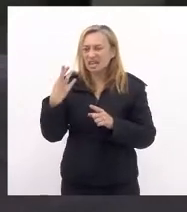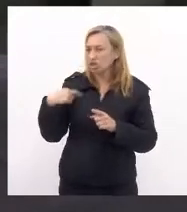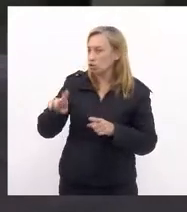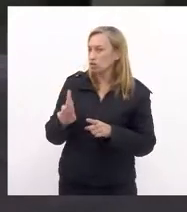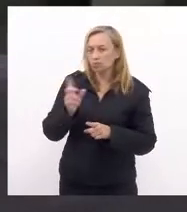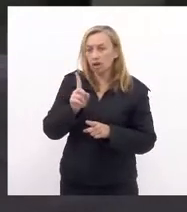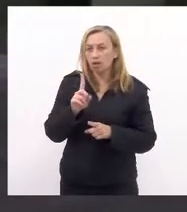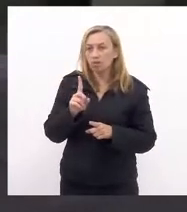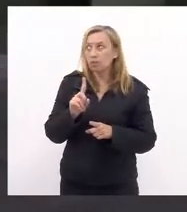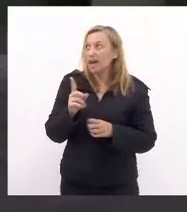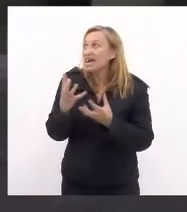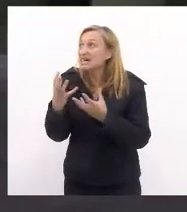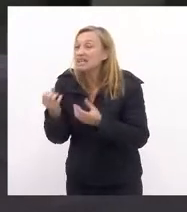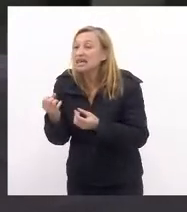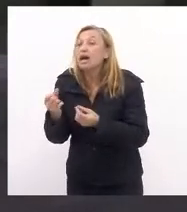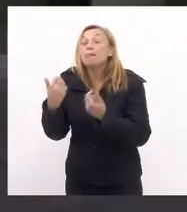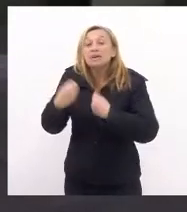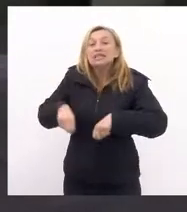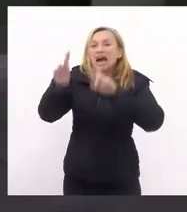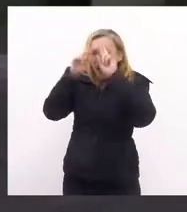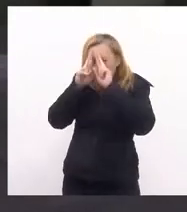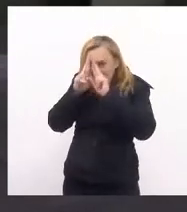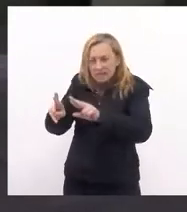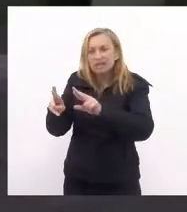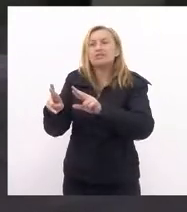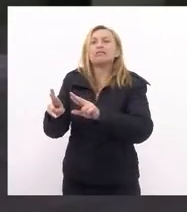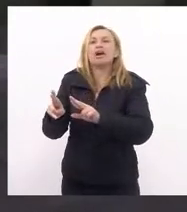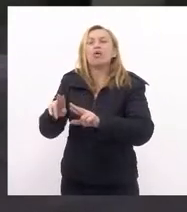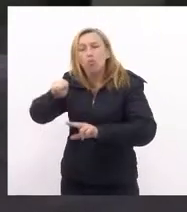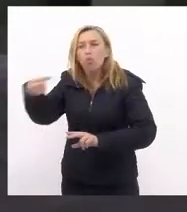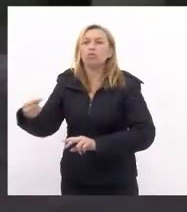outro, é preciso respeitar o outro.